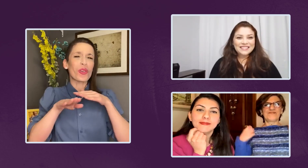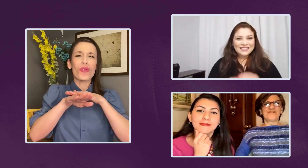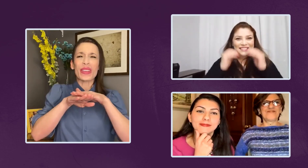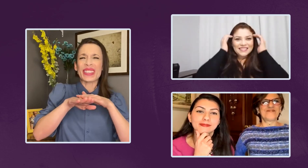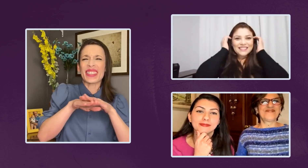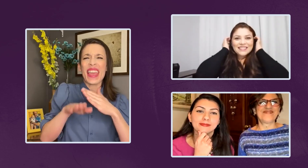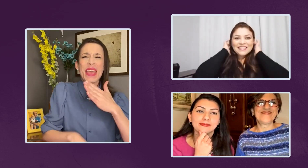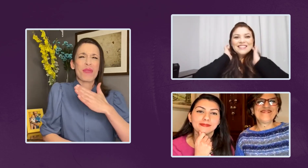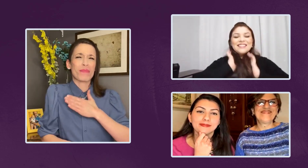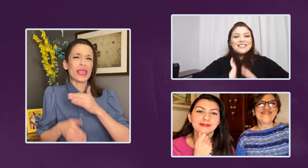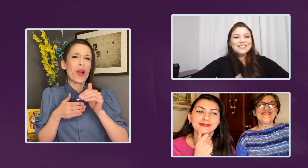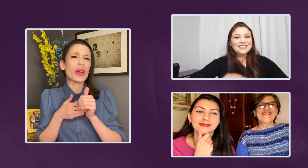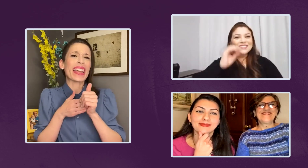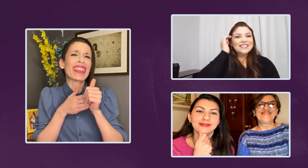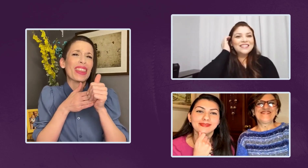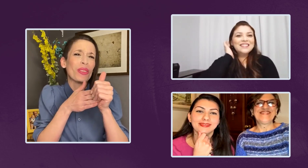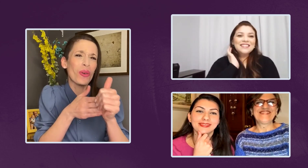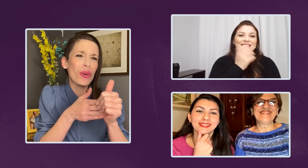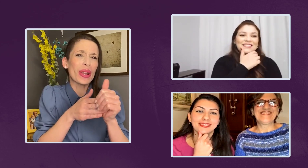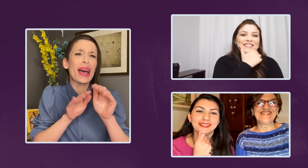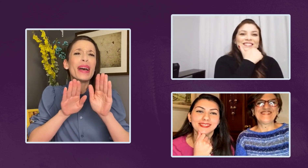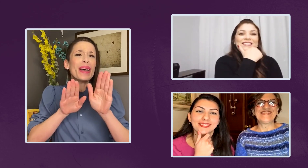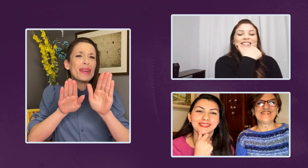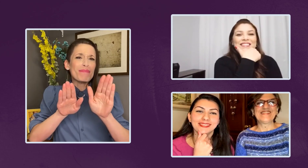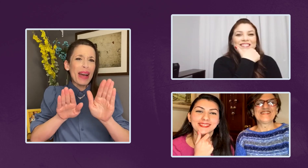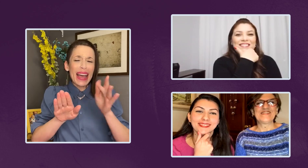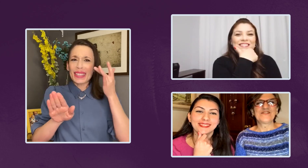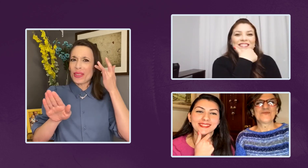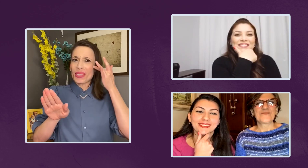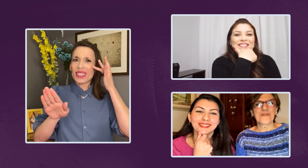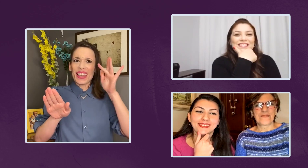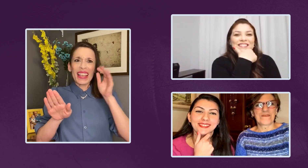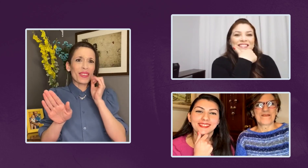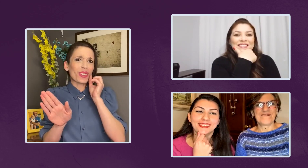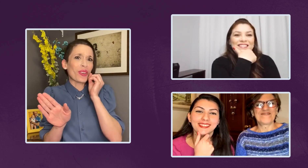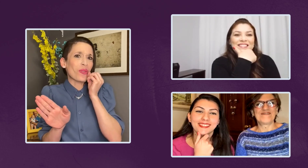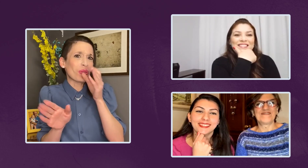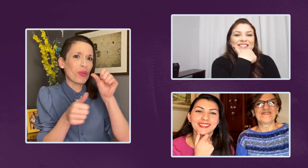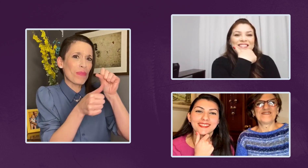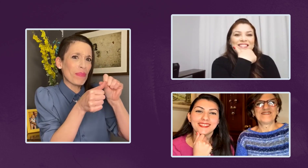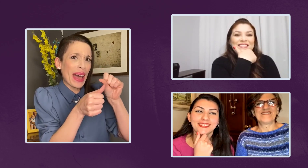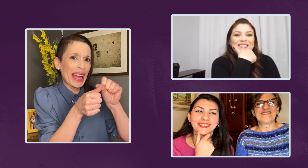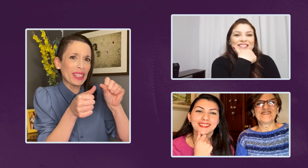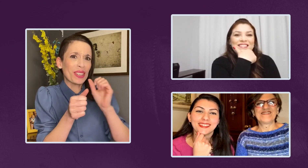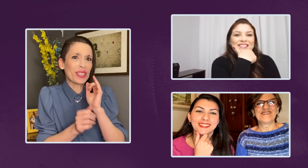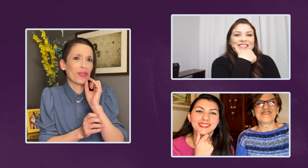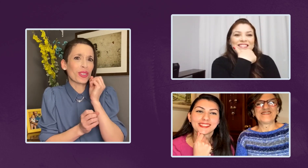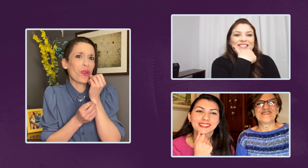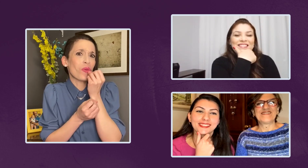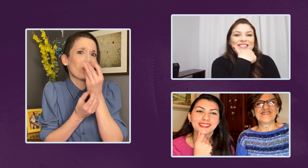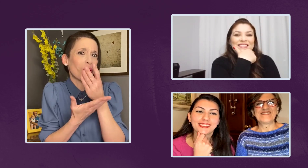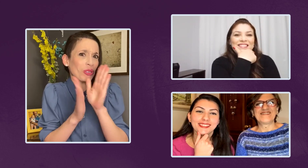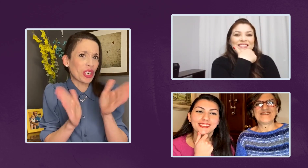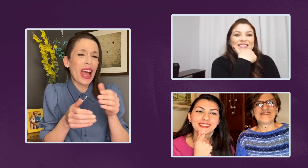hoje eu conversei com a minha orientadora, mas eu não sei se você contou, Paty, se